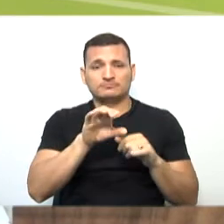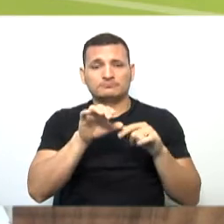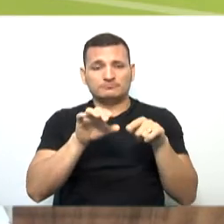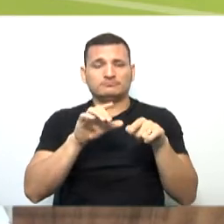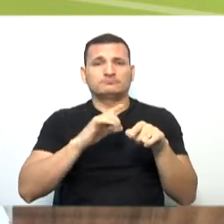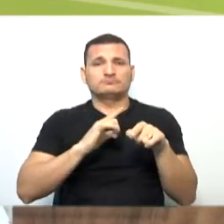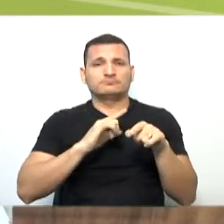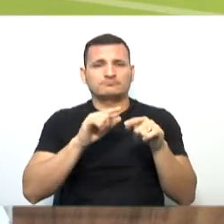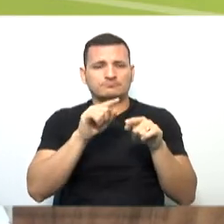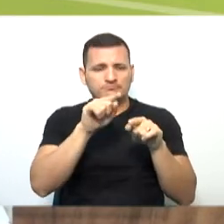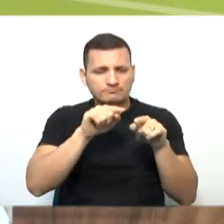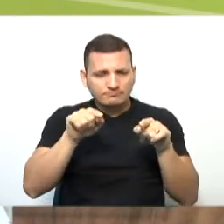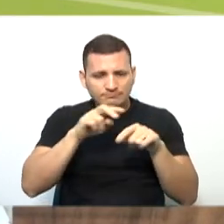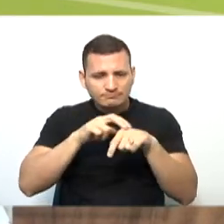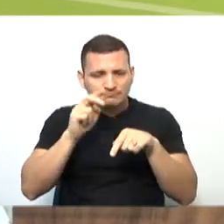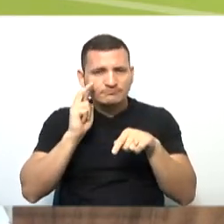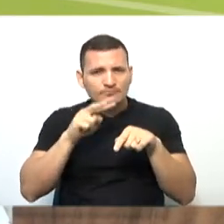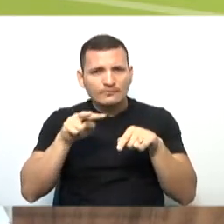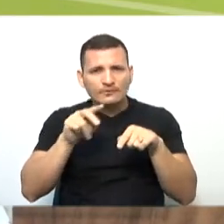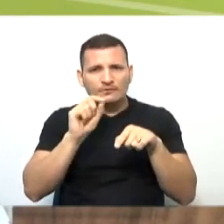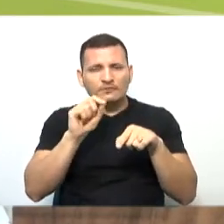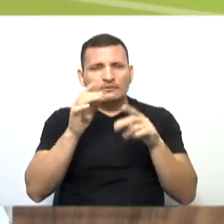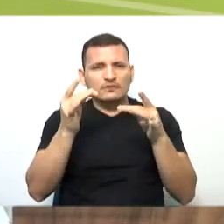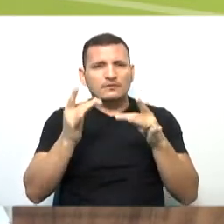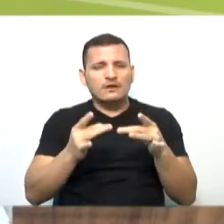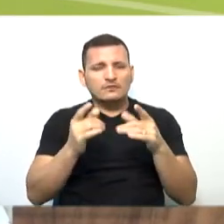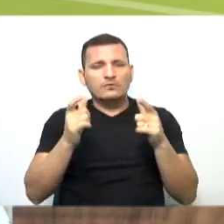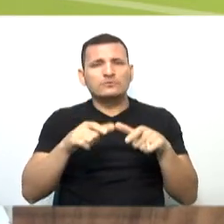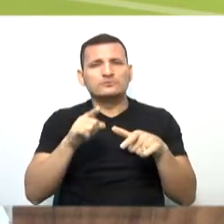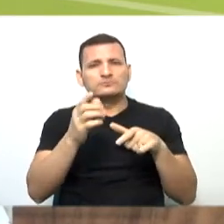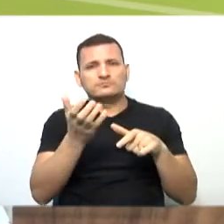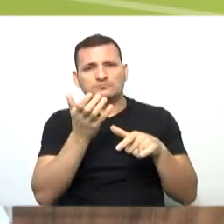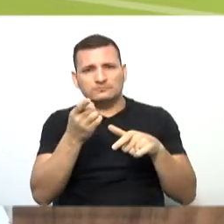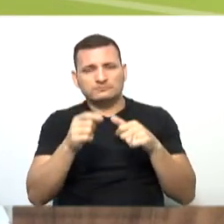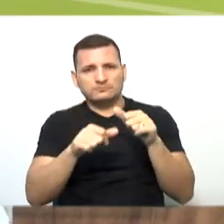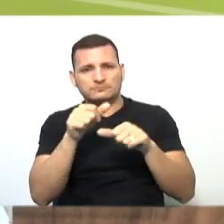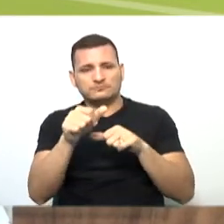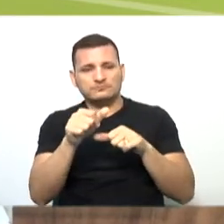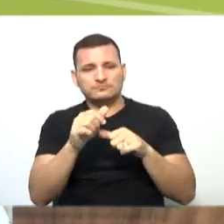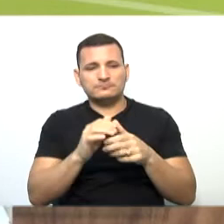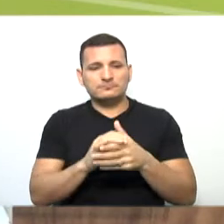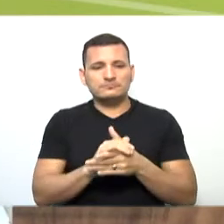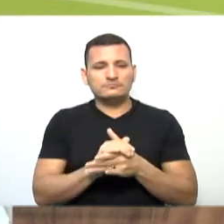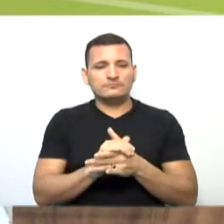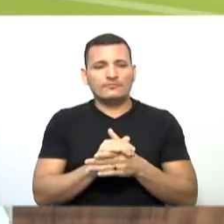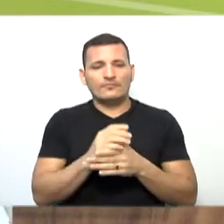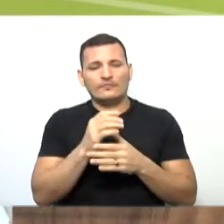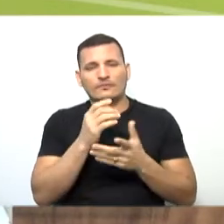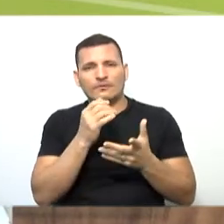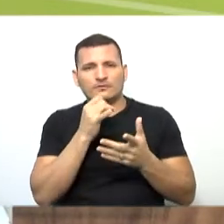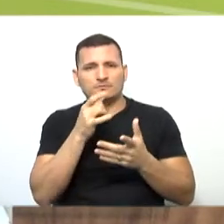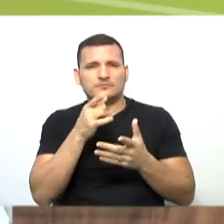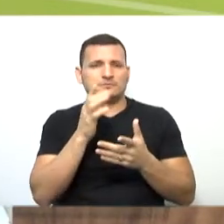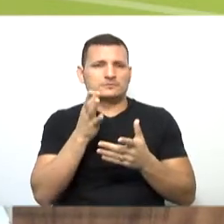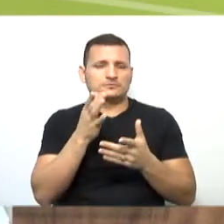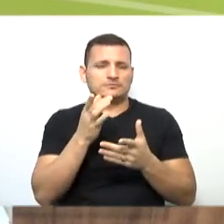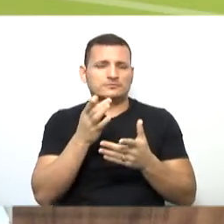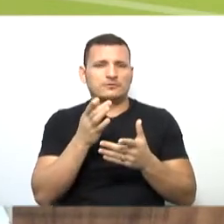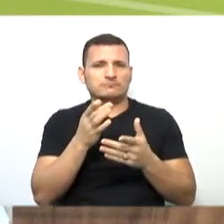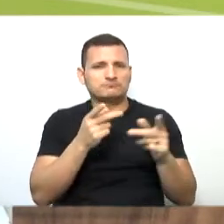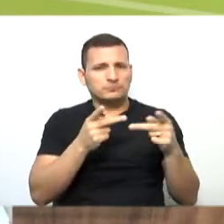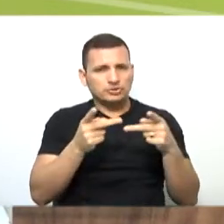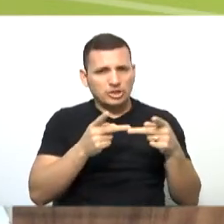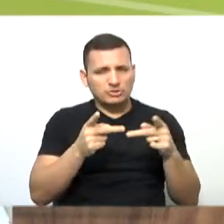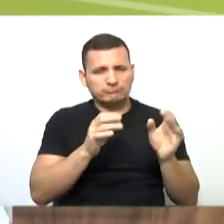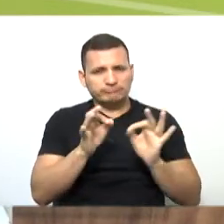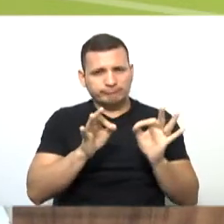comentado, justamente para que você ache detalhes da página onde você quer mexer. Quando você estiver num certo tempo determinado de um